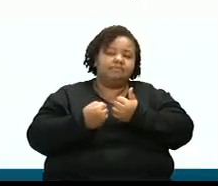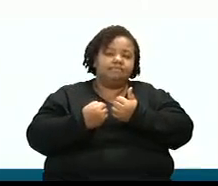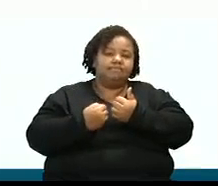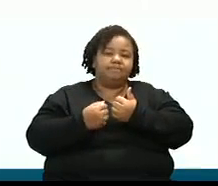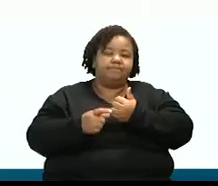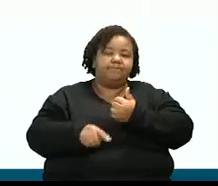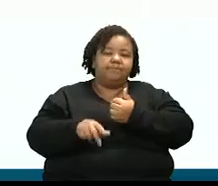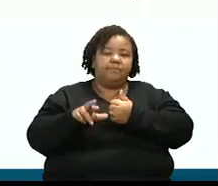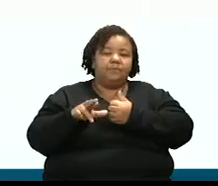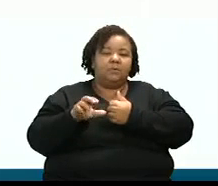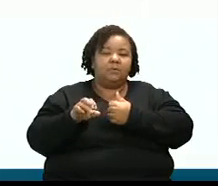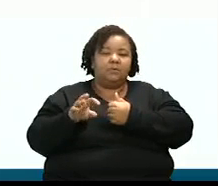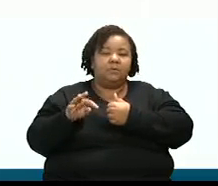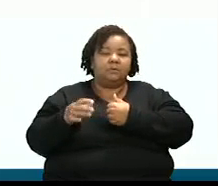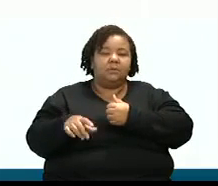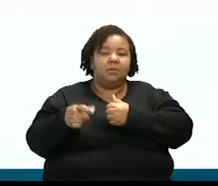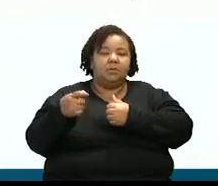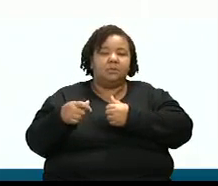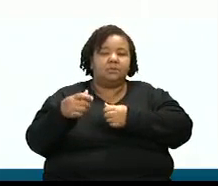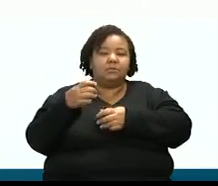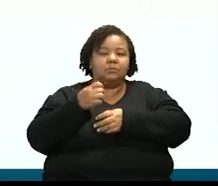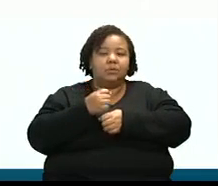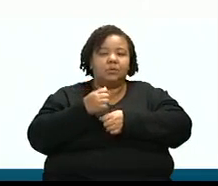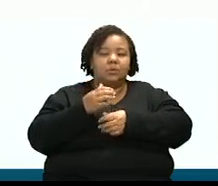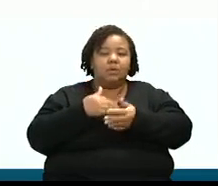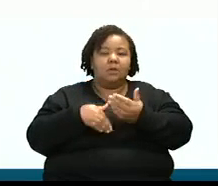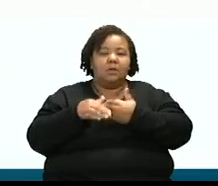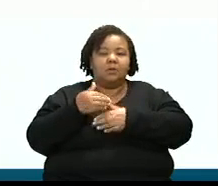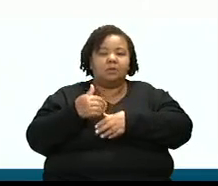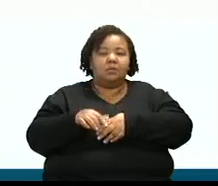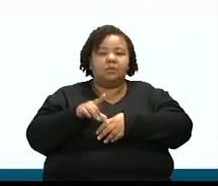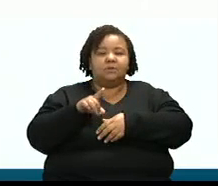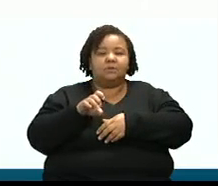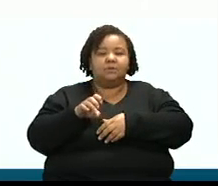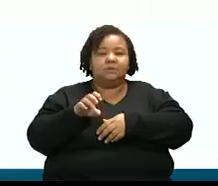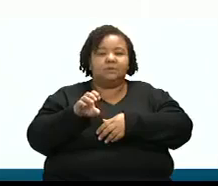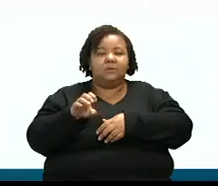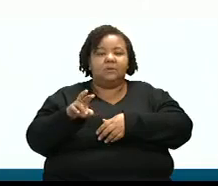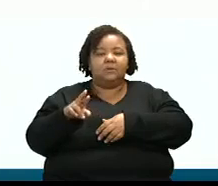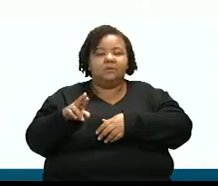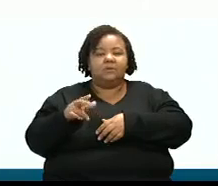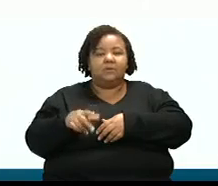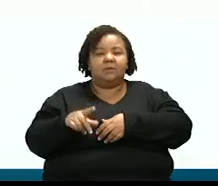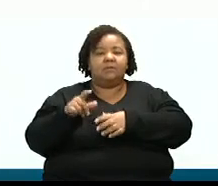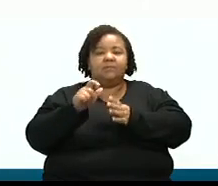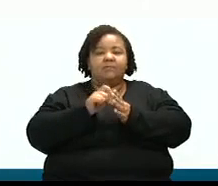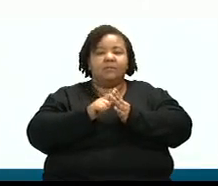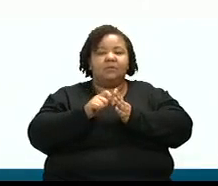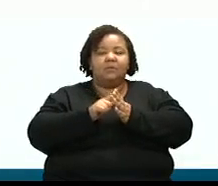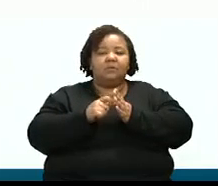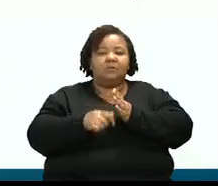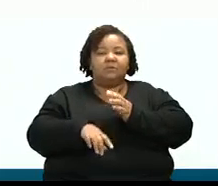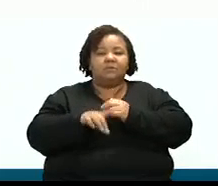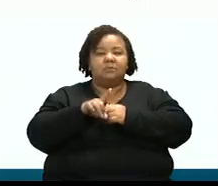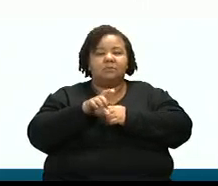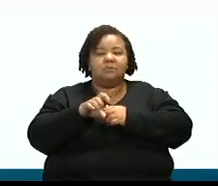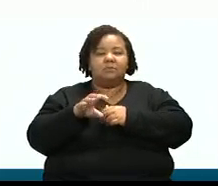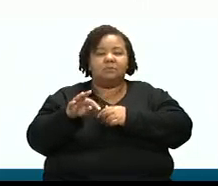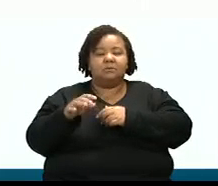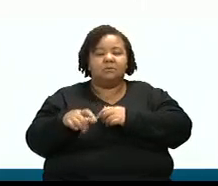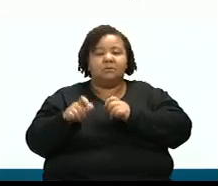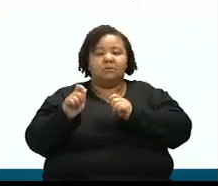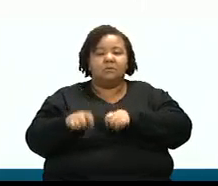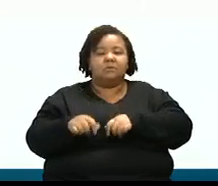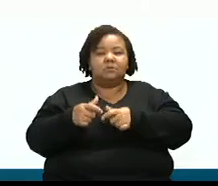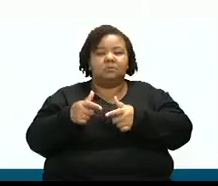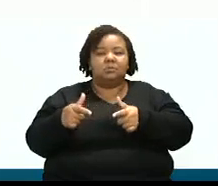Então, no rotacional, eu preciso calcular todas as derivadas. Com a notação de determinante, eu consigo expandir todos